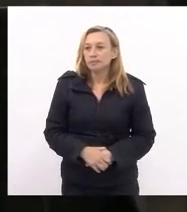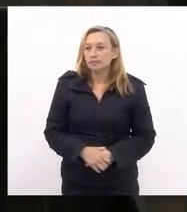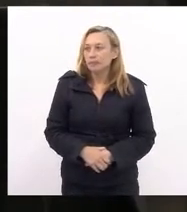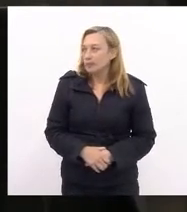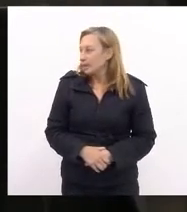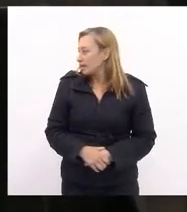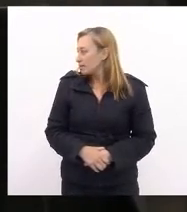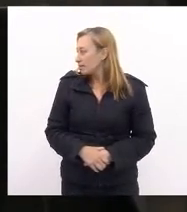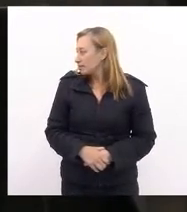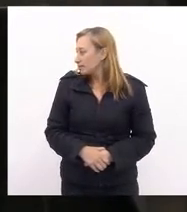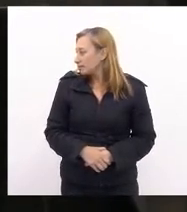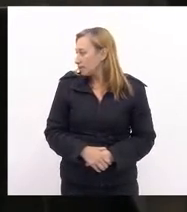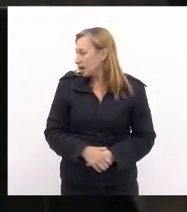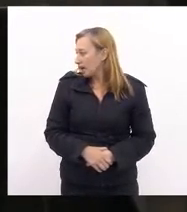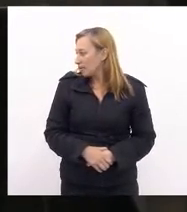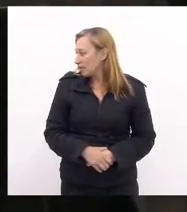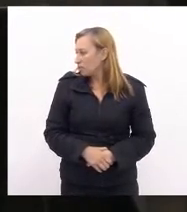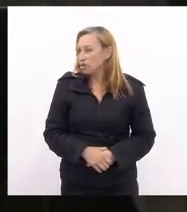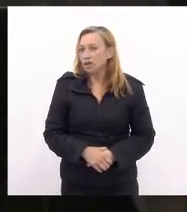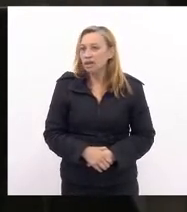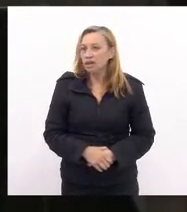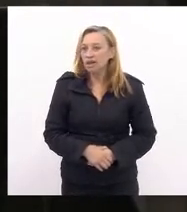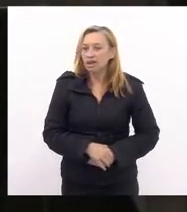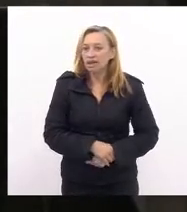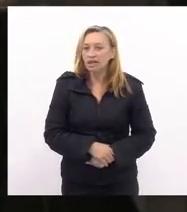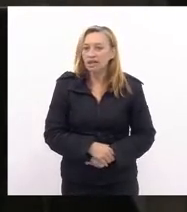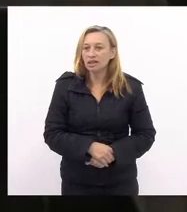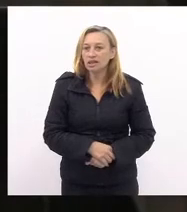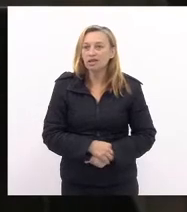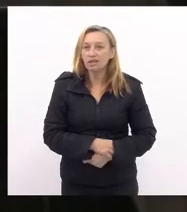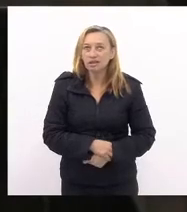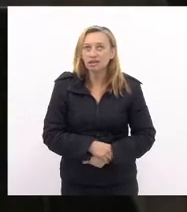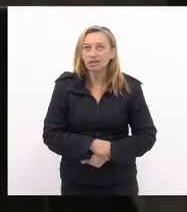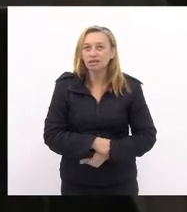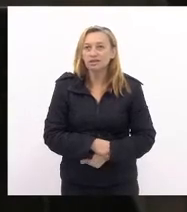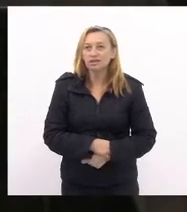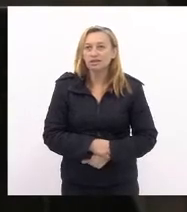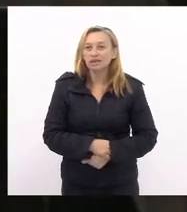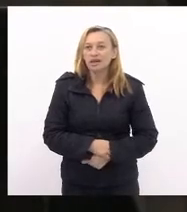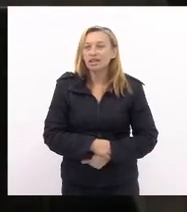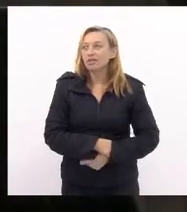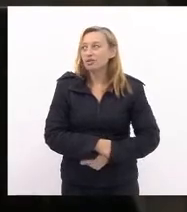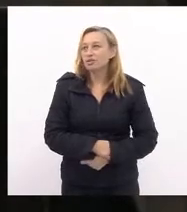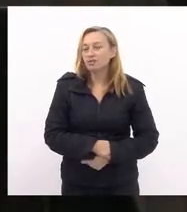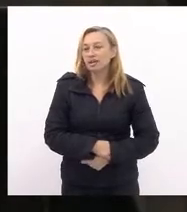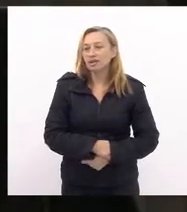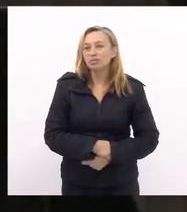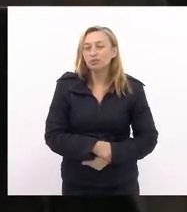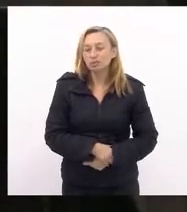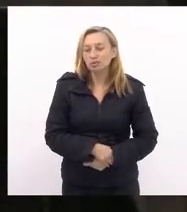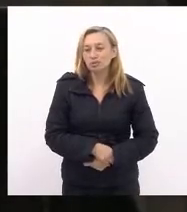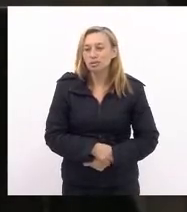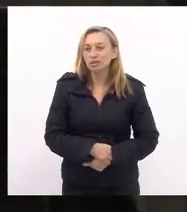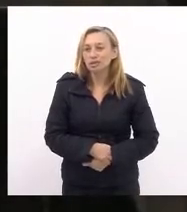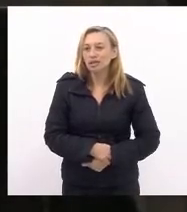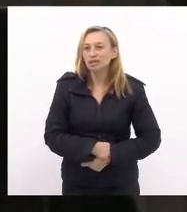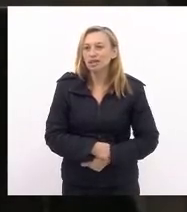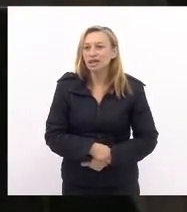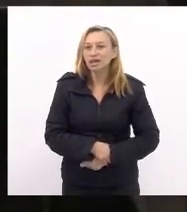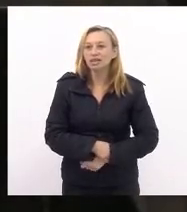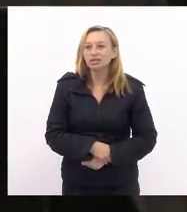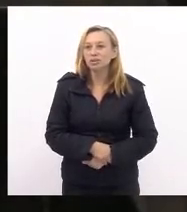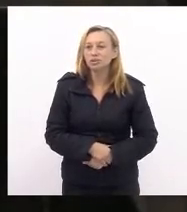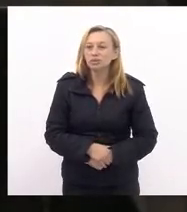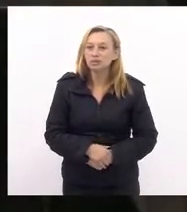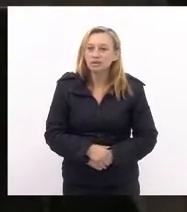nosso Paulo. Então, a OCB é isso, é abraçar todos. O Hélio, seja bem-vindo também, meu irmão.